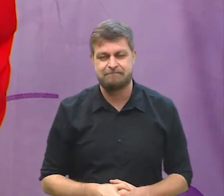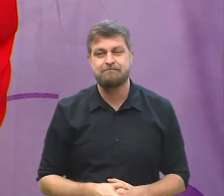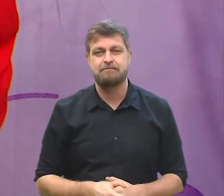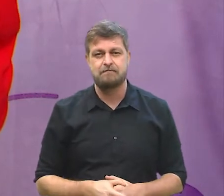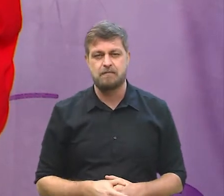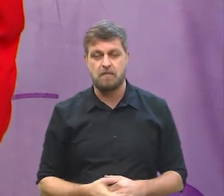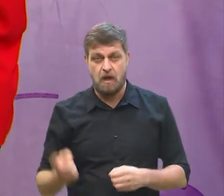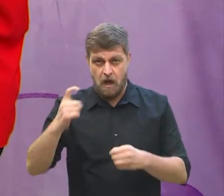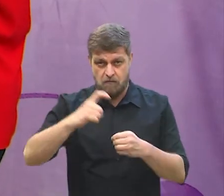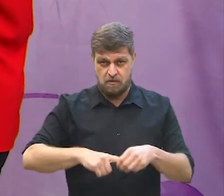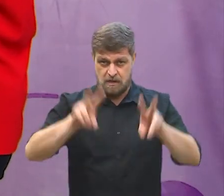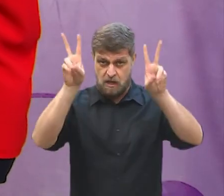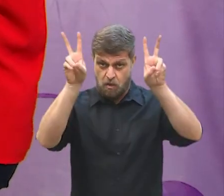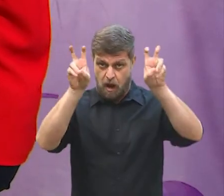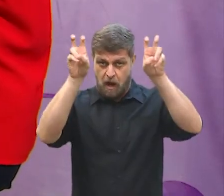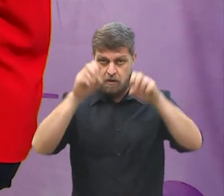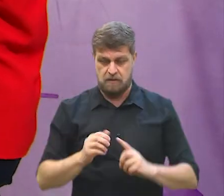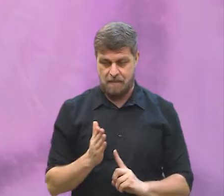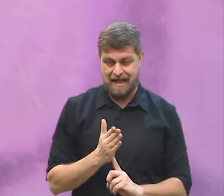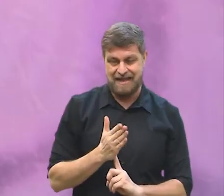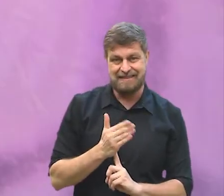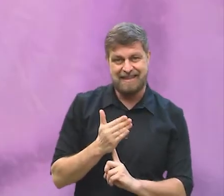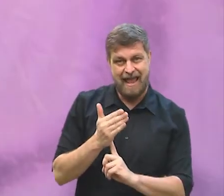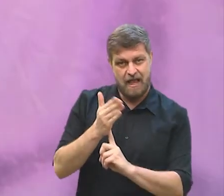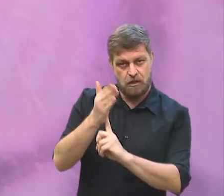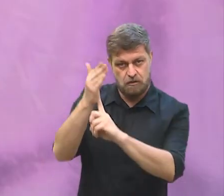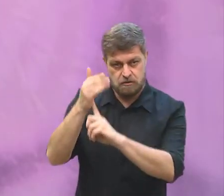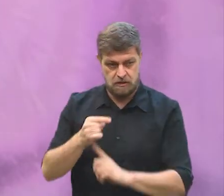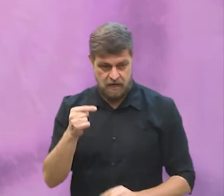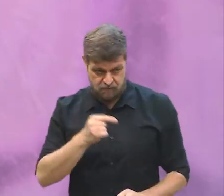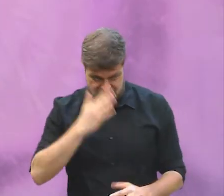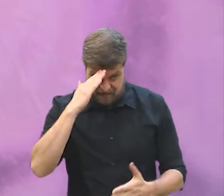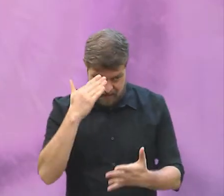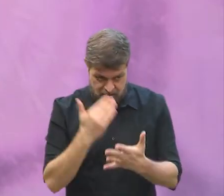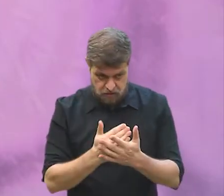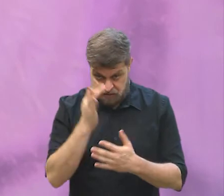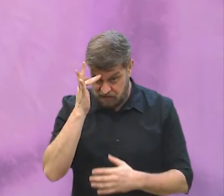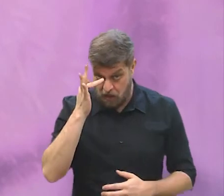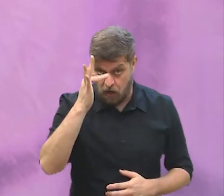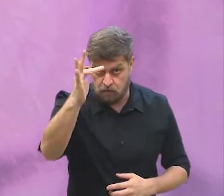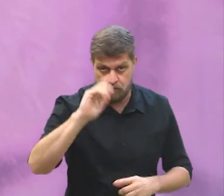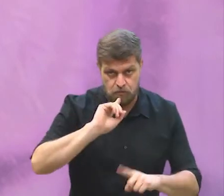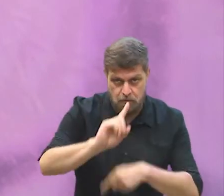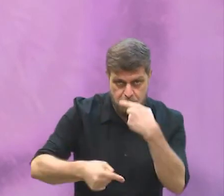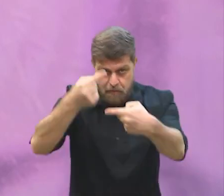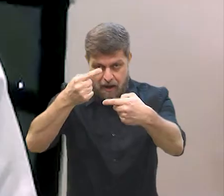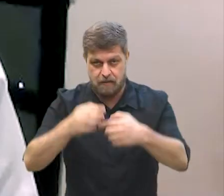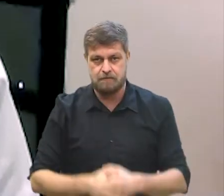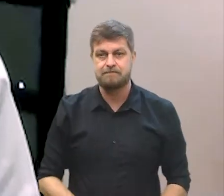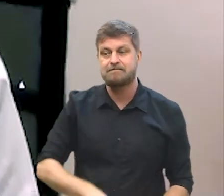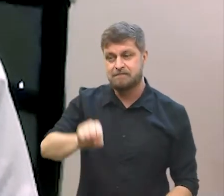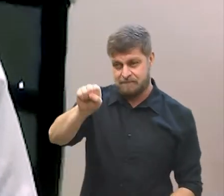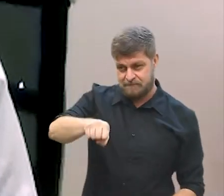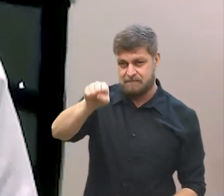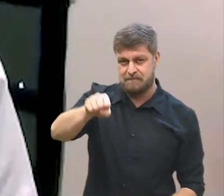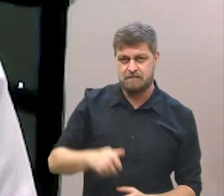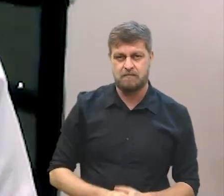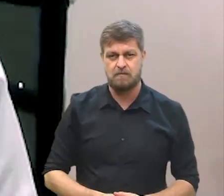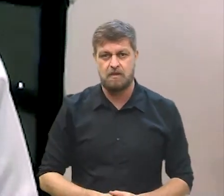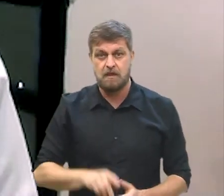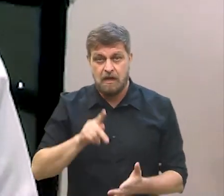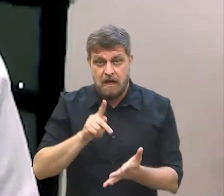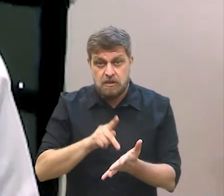grupos de risco, né, os homens que já têm, né, a idade que é recomendado passar no urologista,